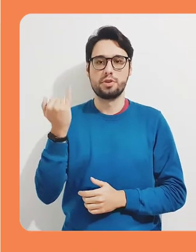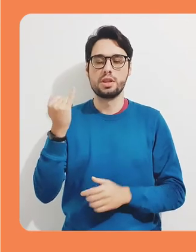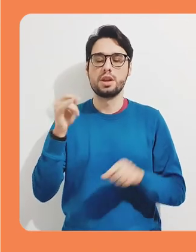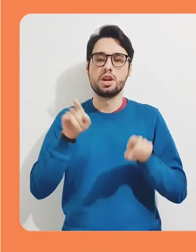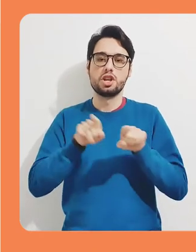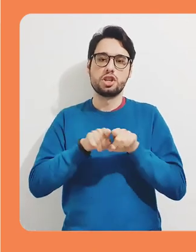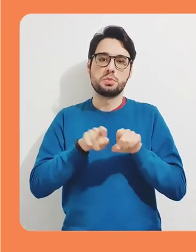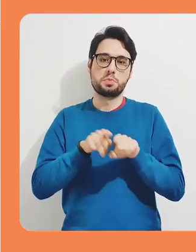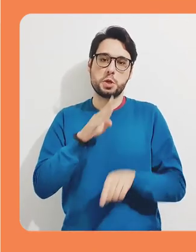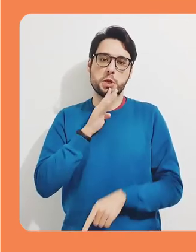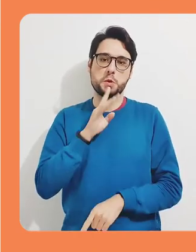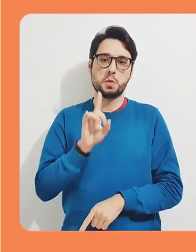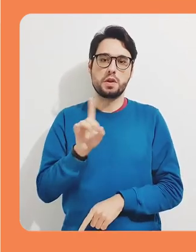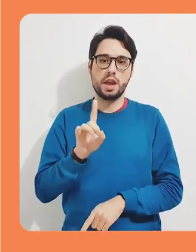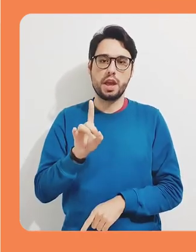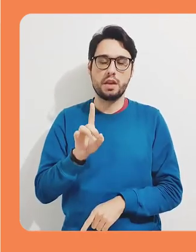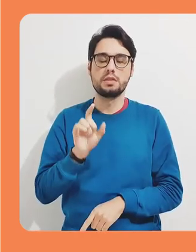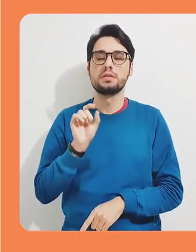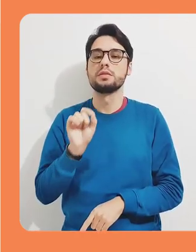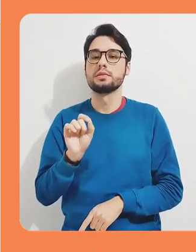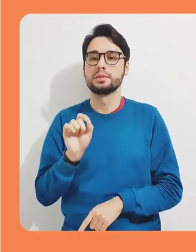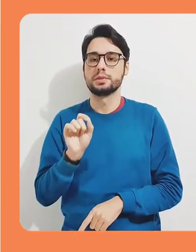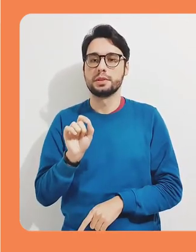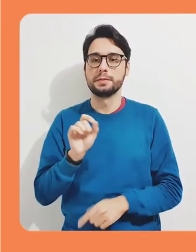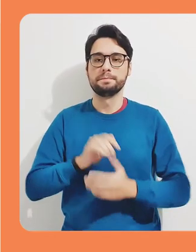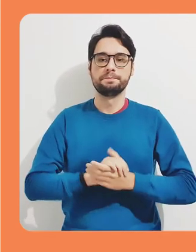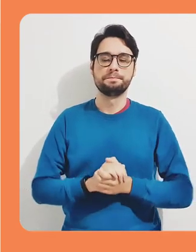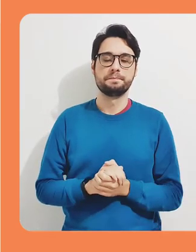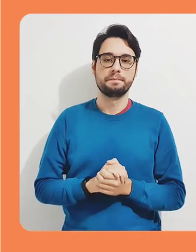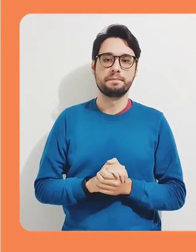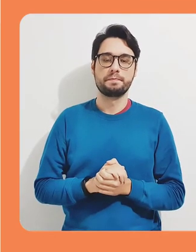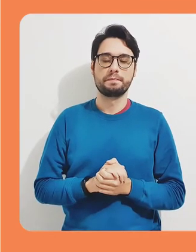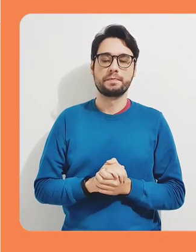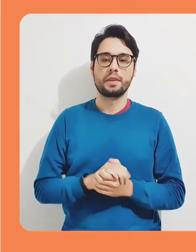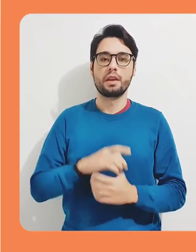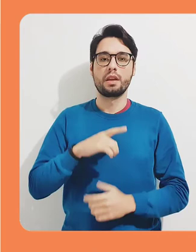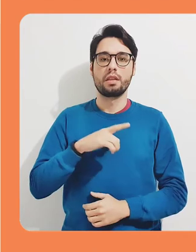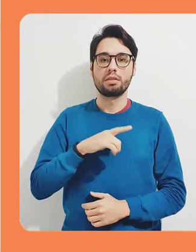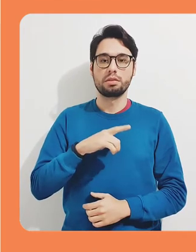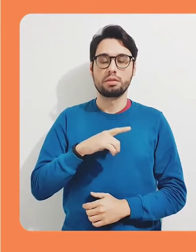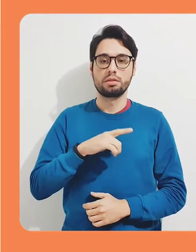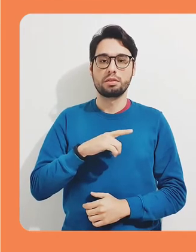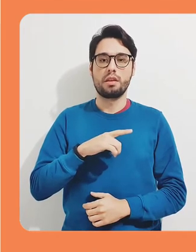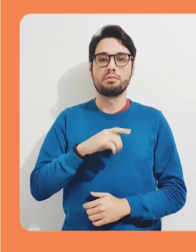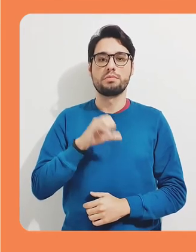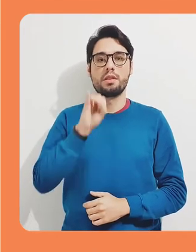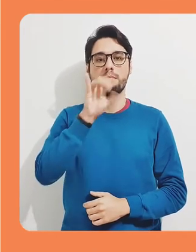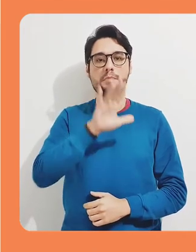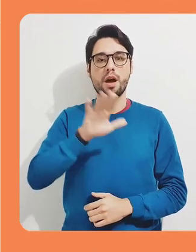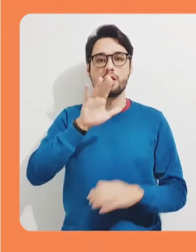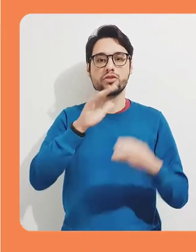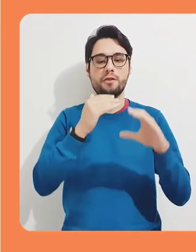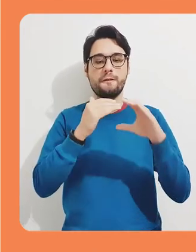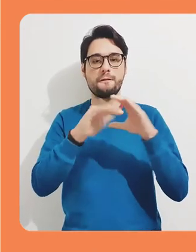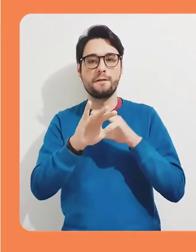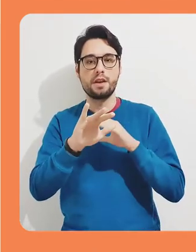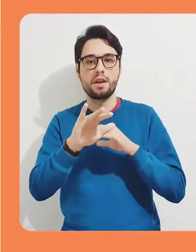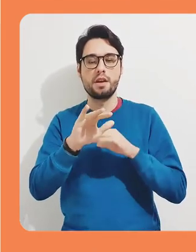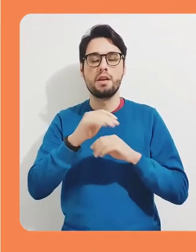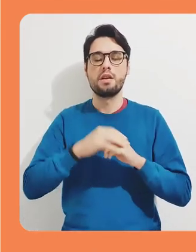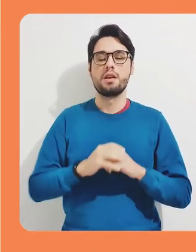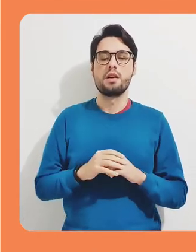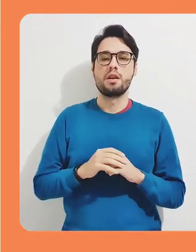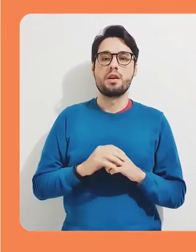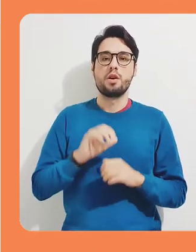e acessarmos a página do perfil. Outros links outros botões